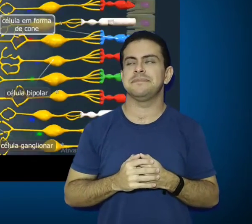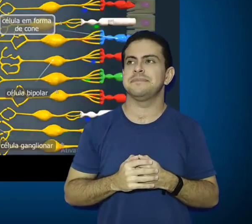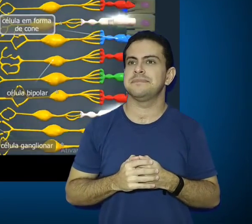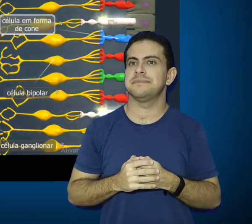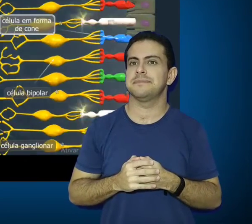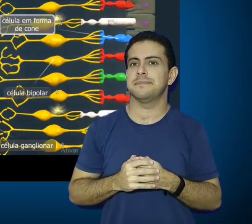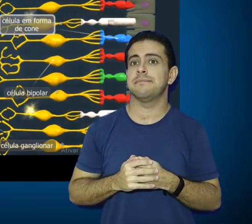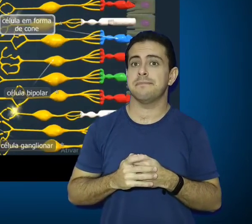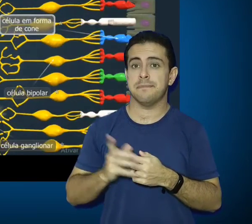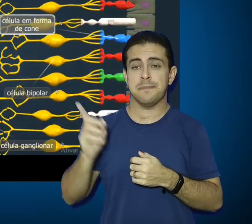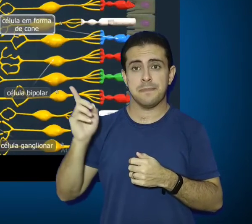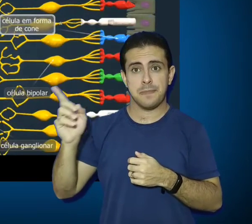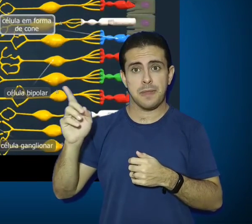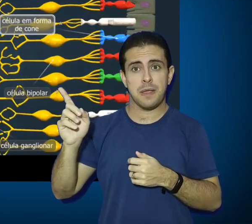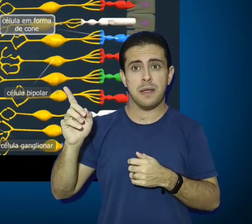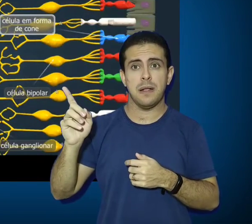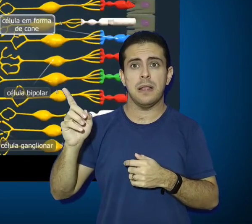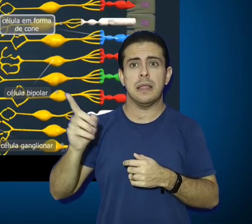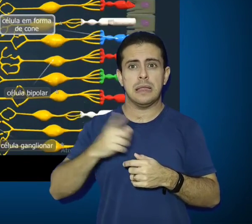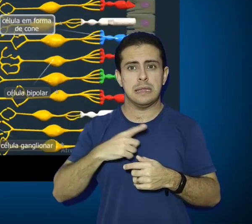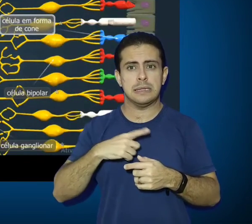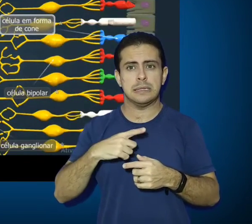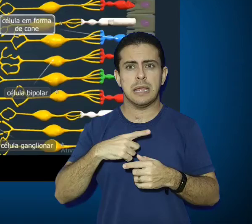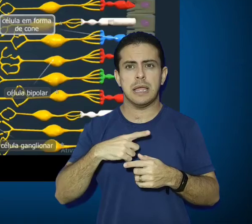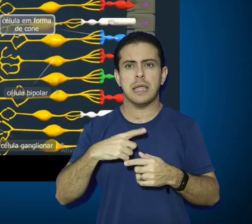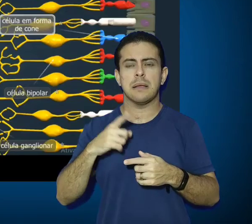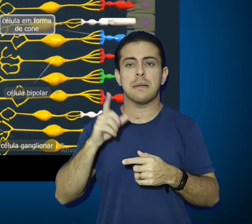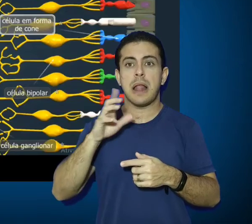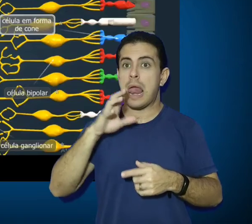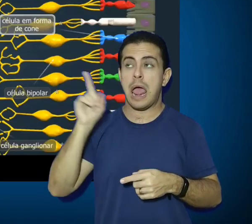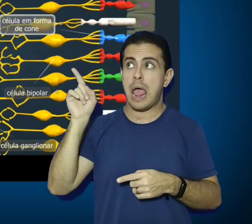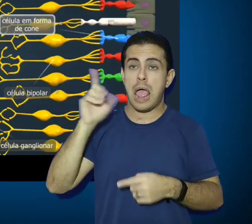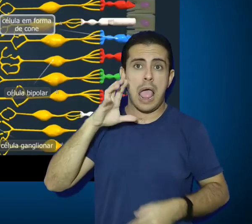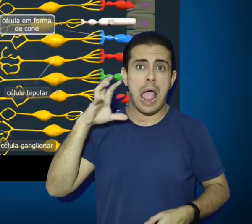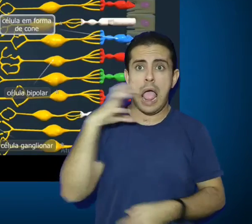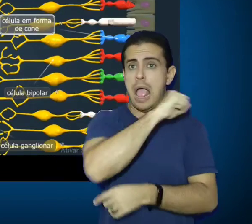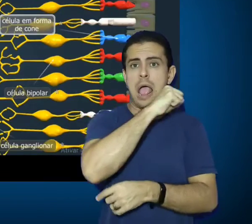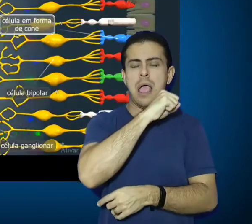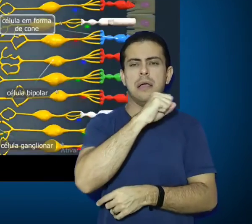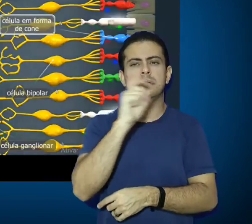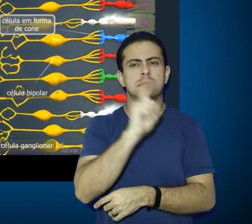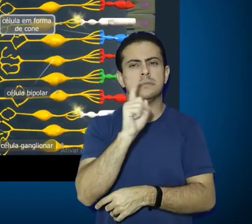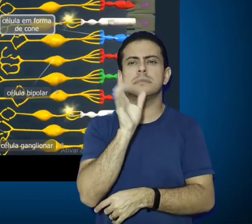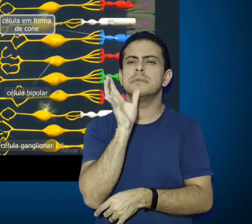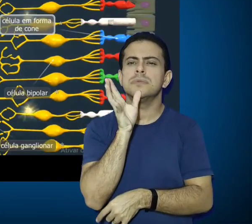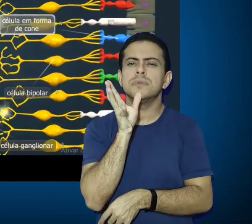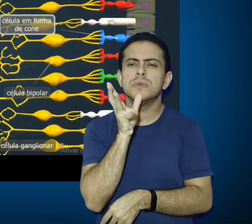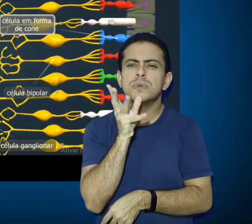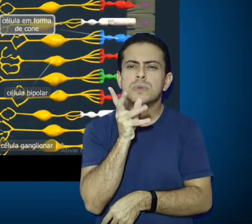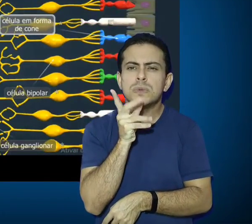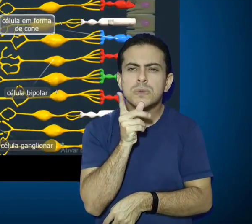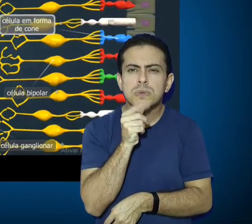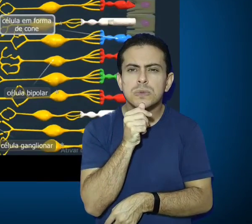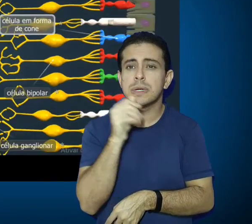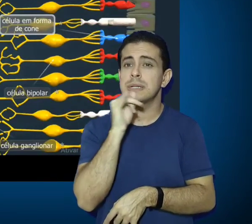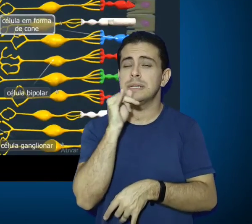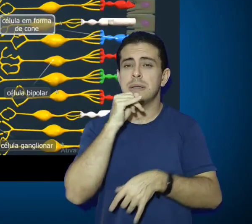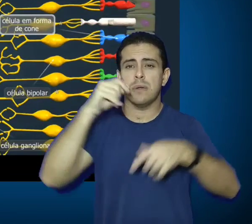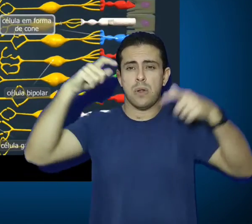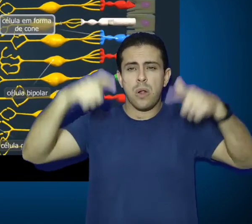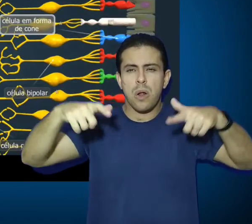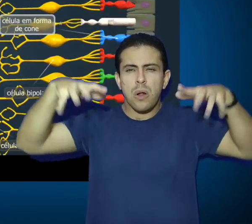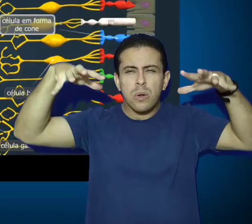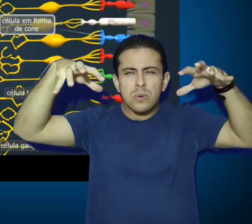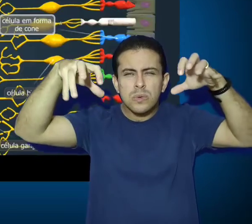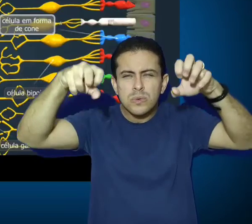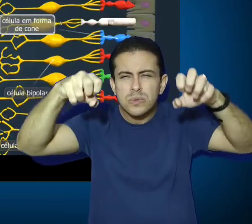Elas têm um baixo tempo de reação à luz, ou seja, é necessário que nós esperemos um tempo,